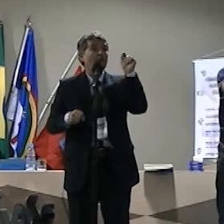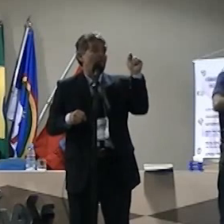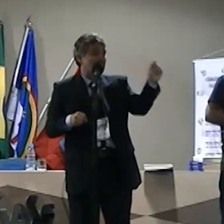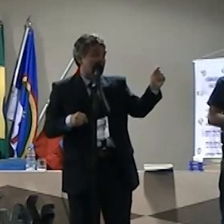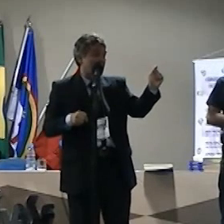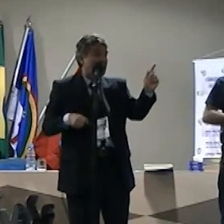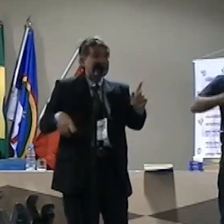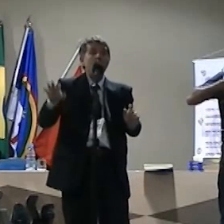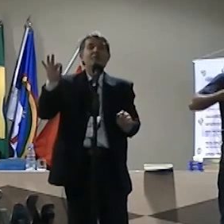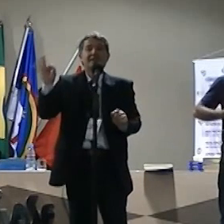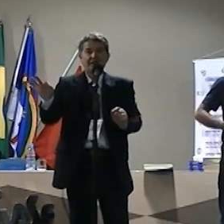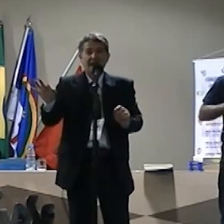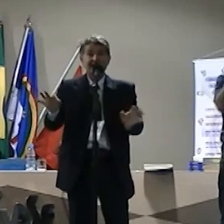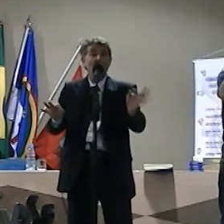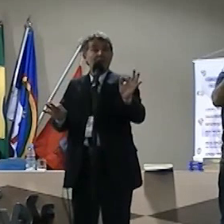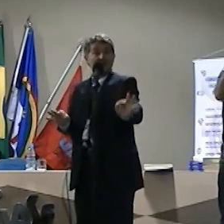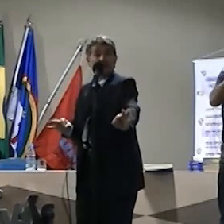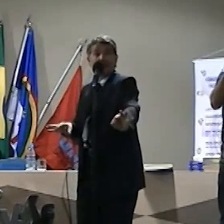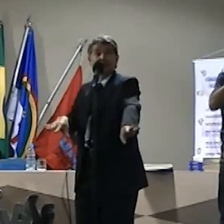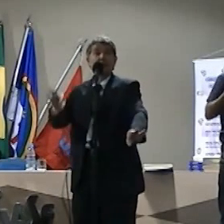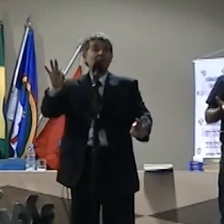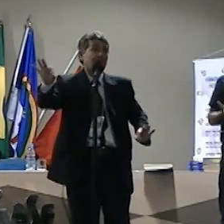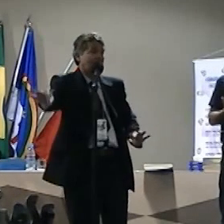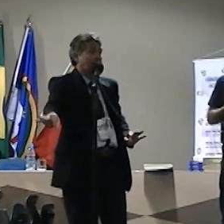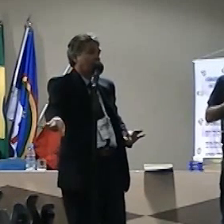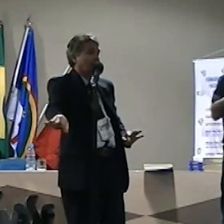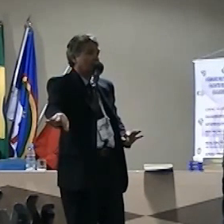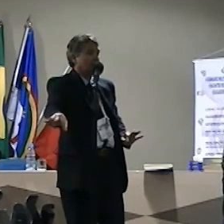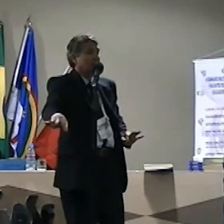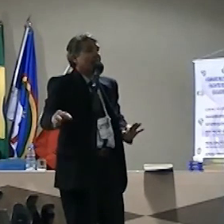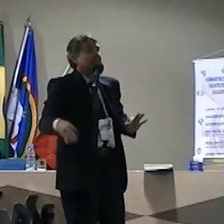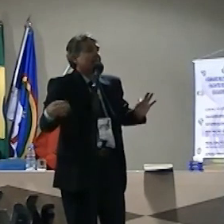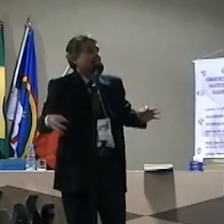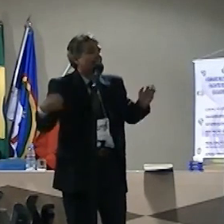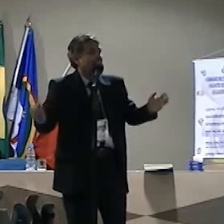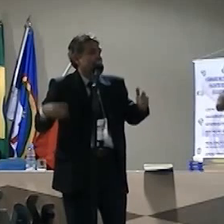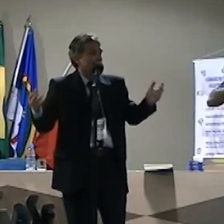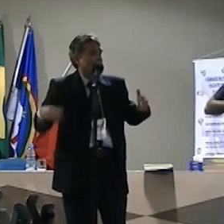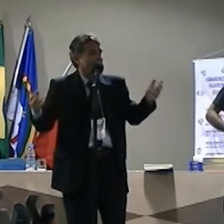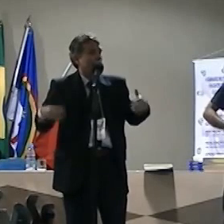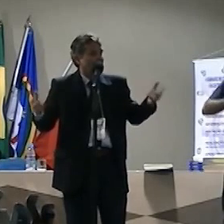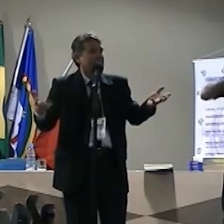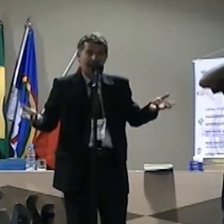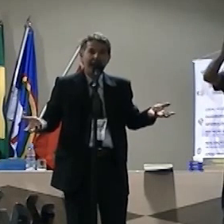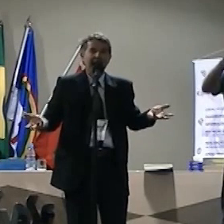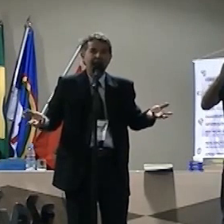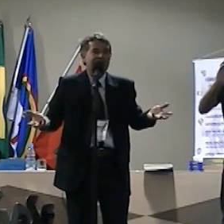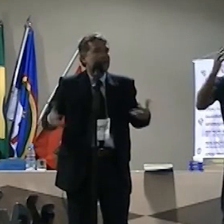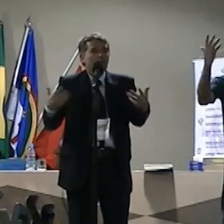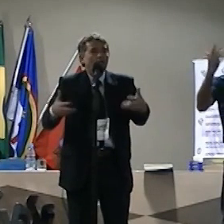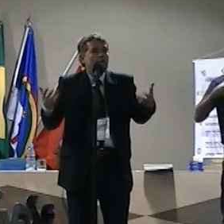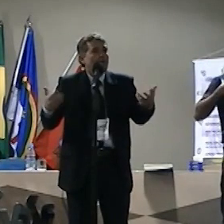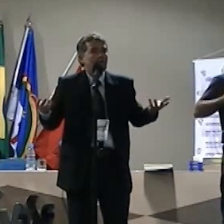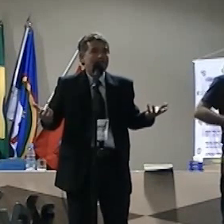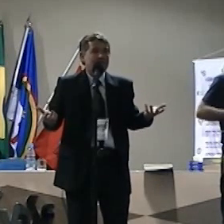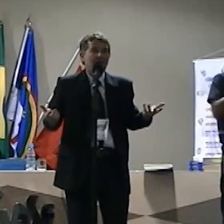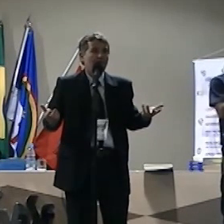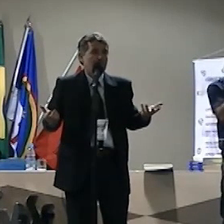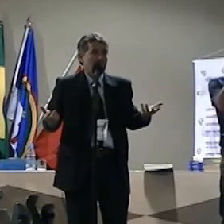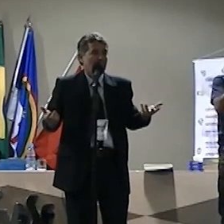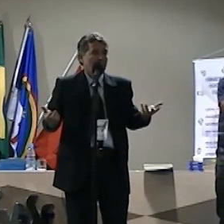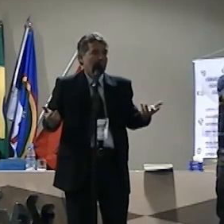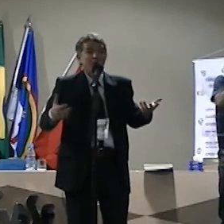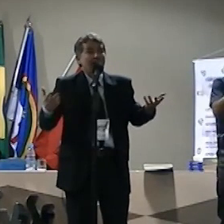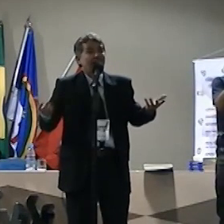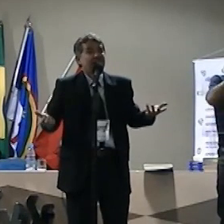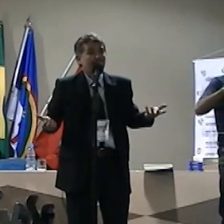domingo, a roupinha da igreja, a roupinha da festa, a roupinha de ficar em casa, a roupinha de palama. Essas regras e outras regras, todos nós